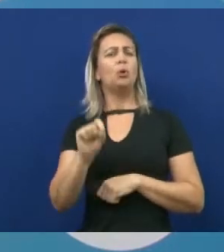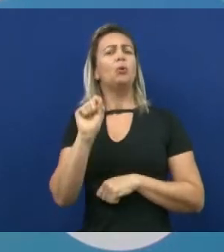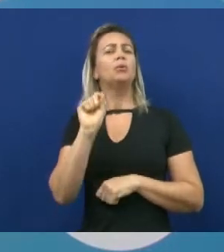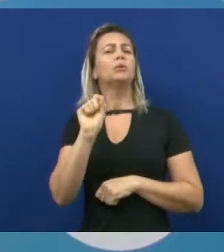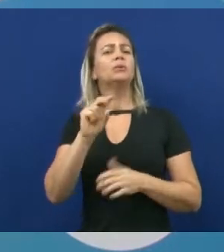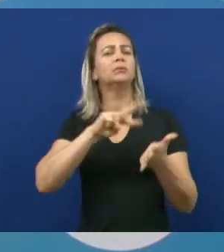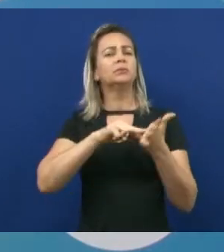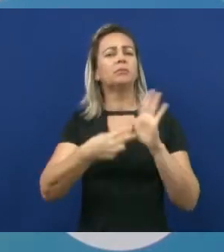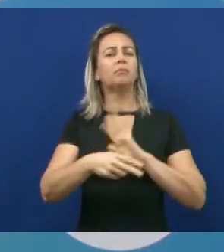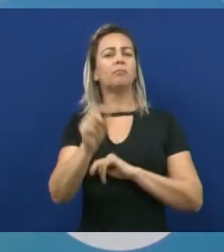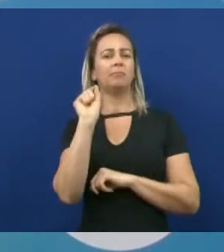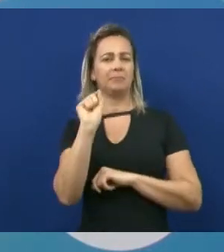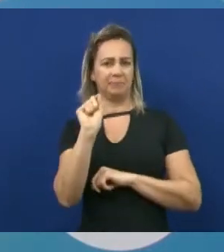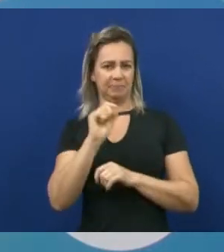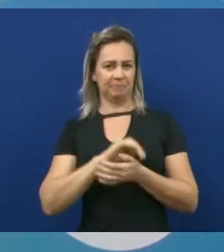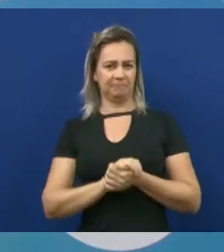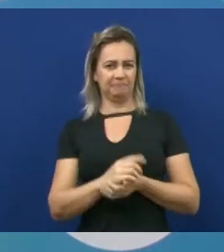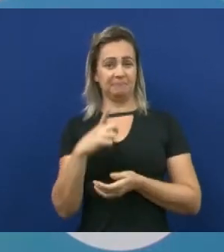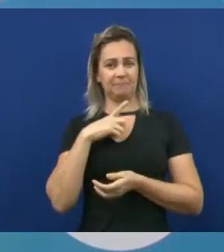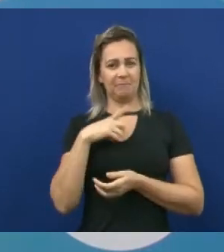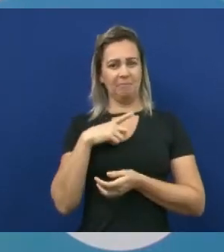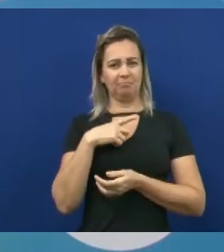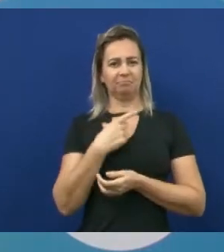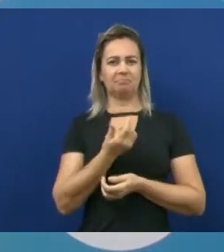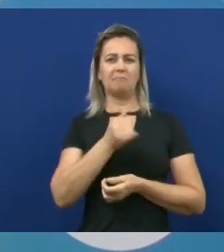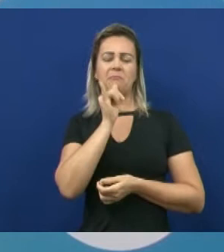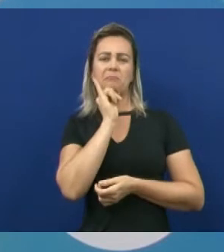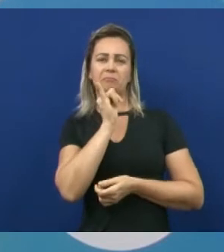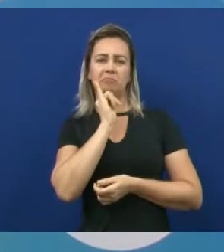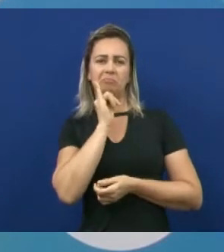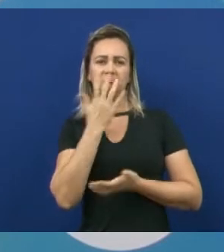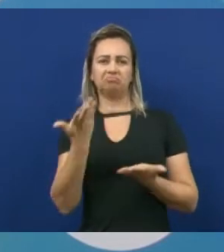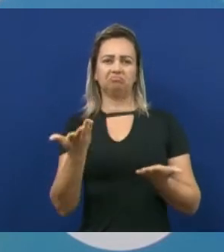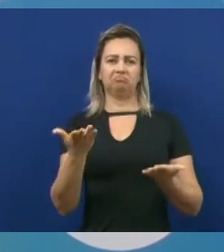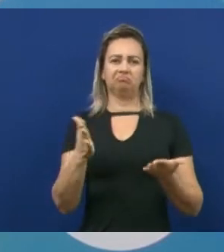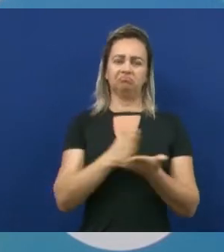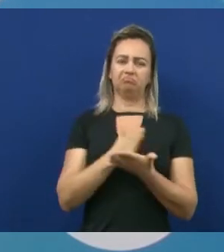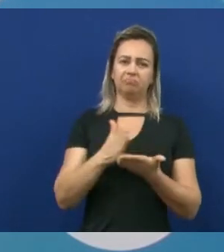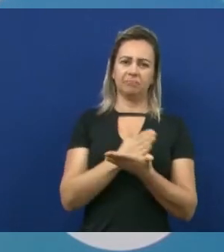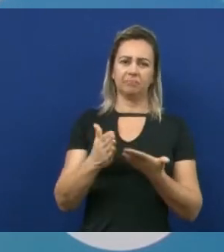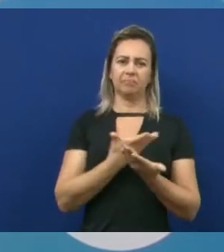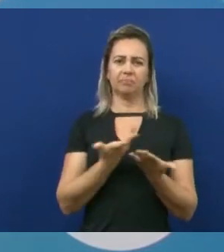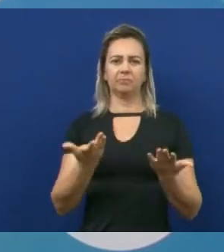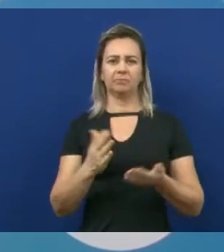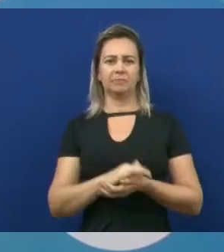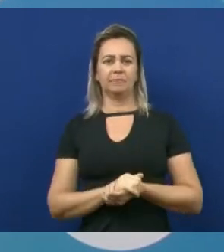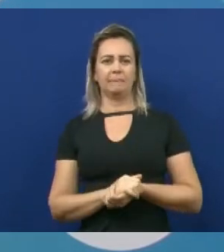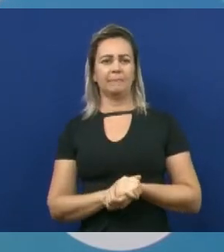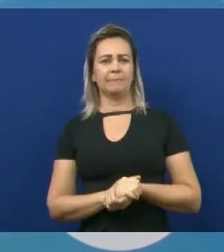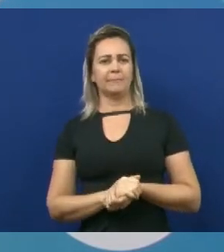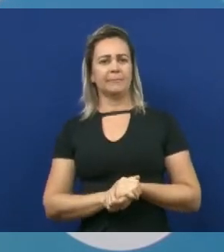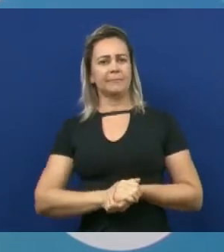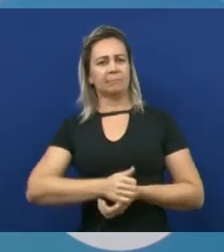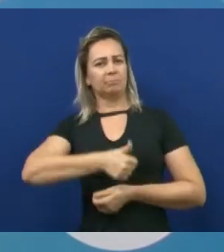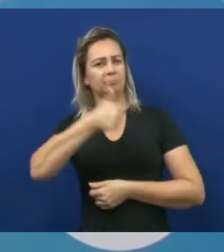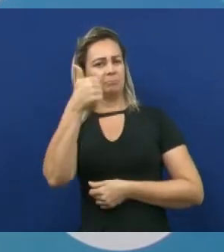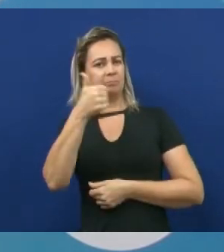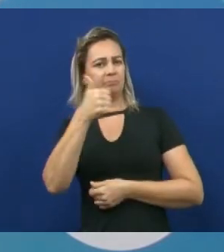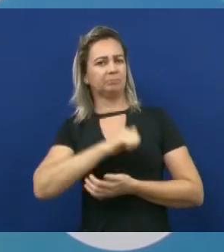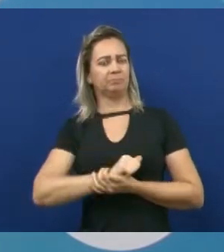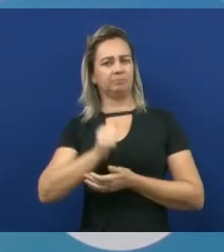Paradigma é algo que serve como modelo, um exemplo, um padrão. Olha só, nós temos aqui o